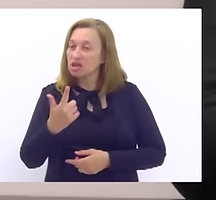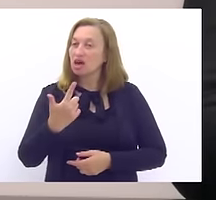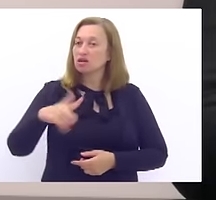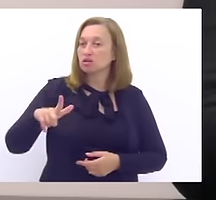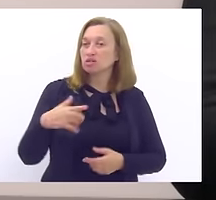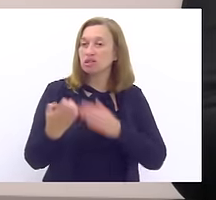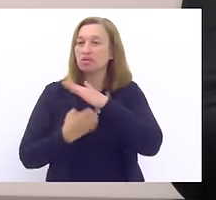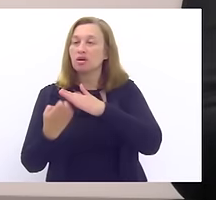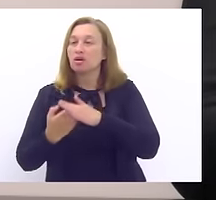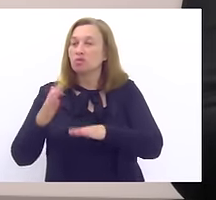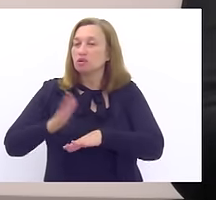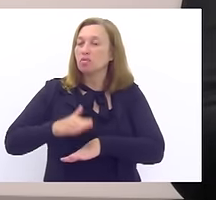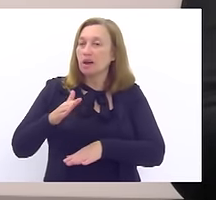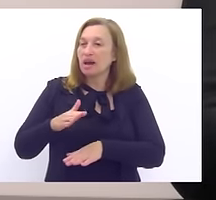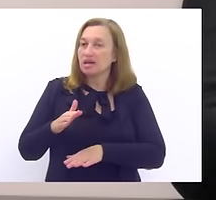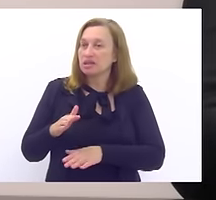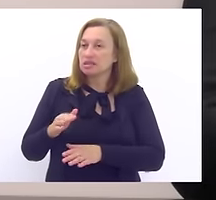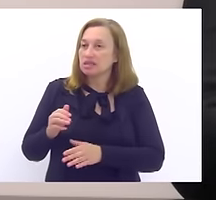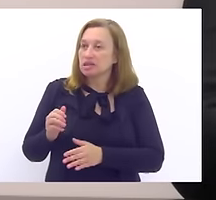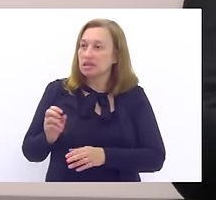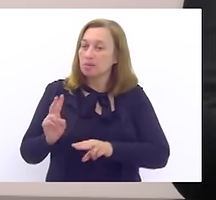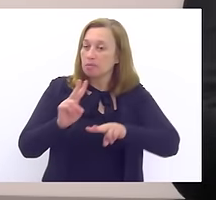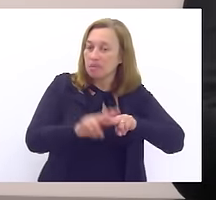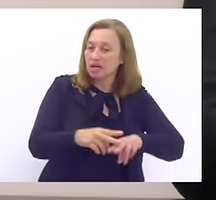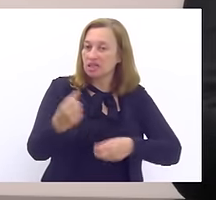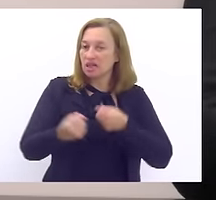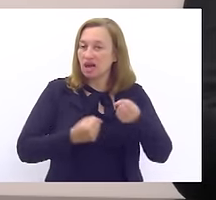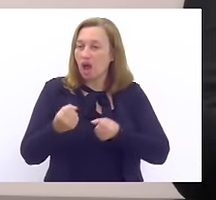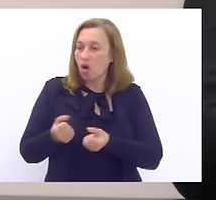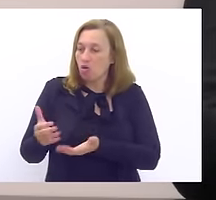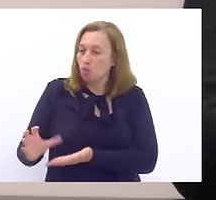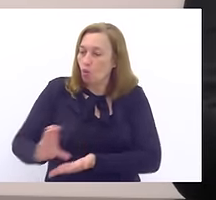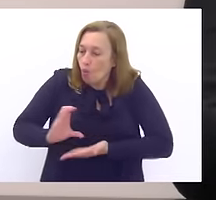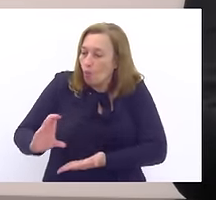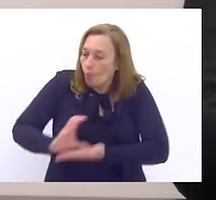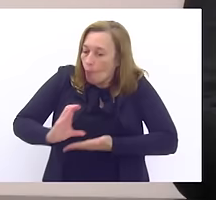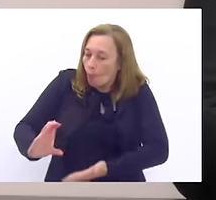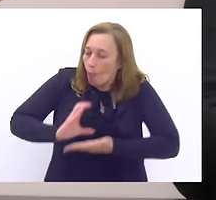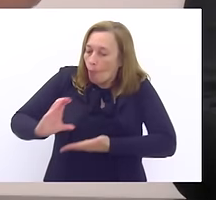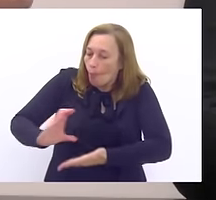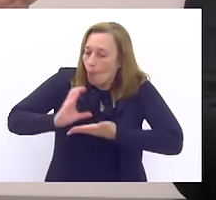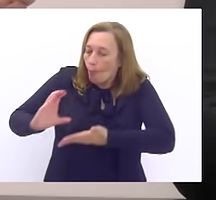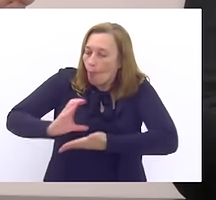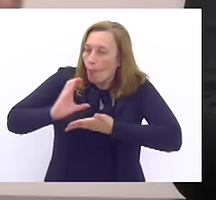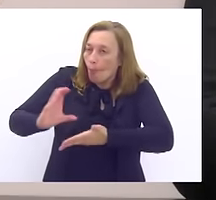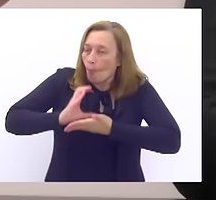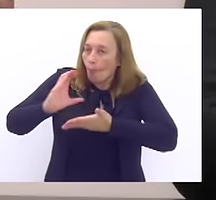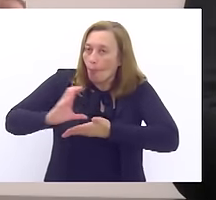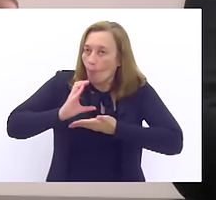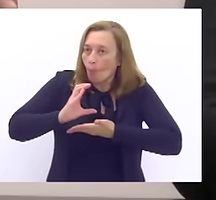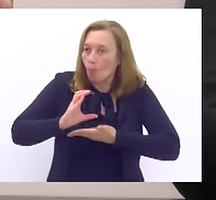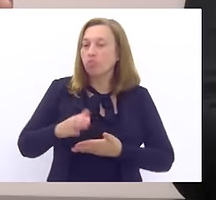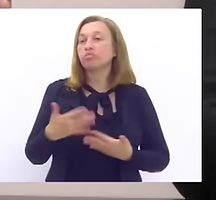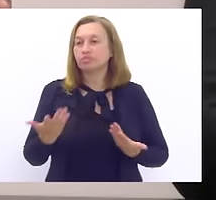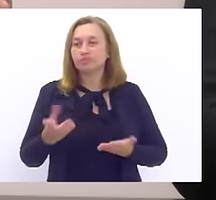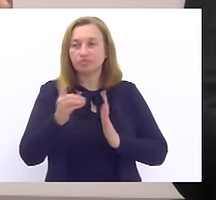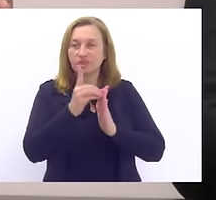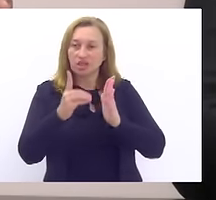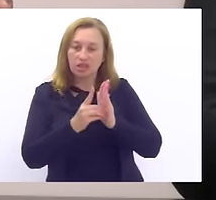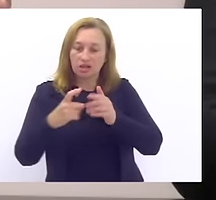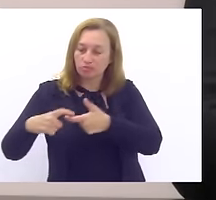rebocam mas elas arrecada e cabe ao agente do Detran atuar e rebocar o